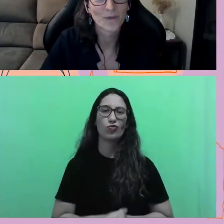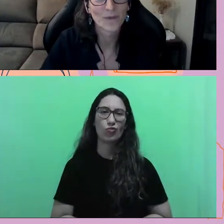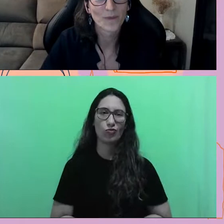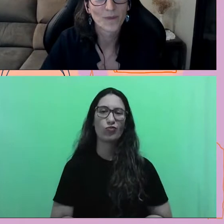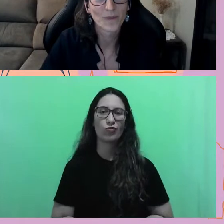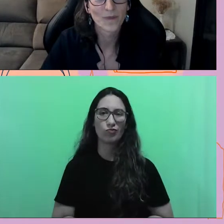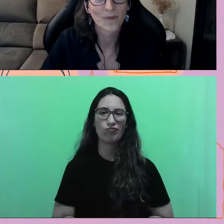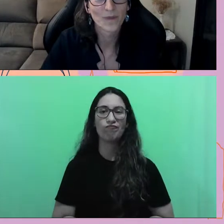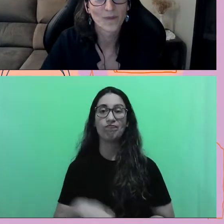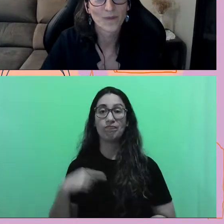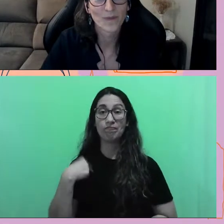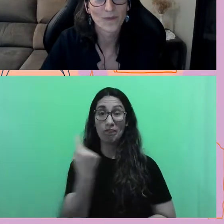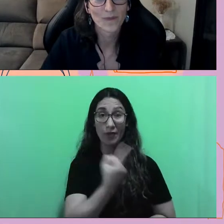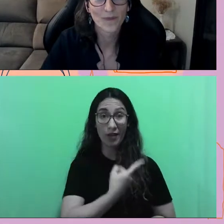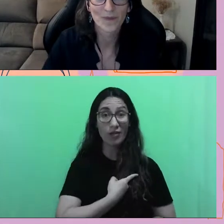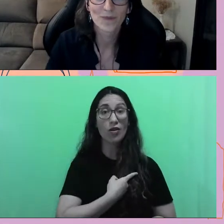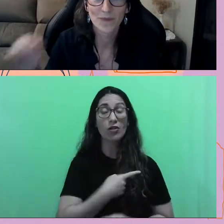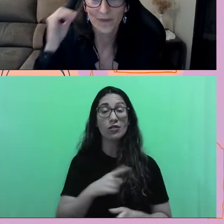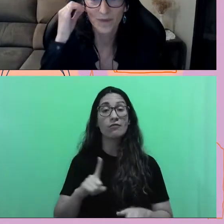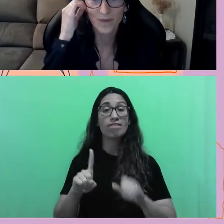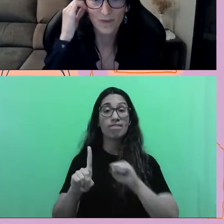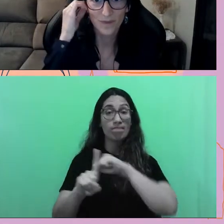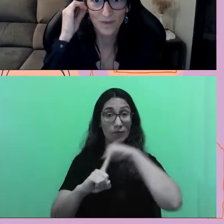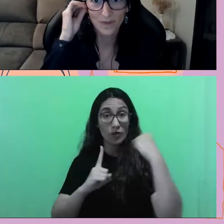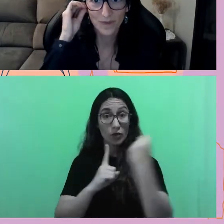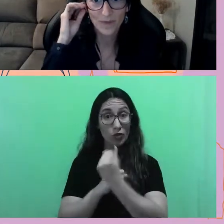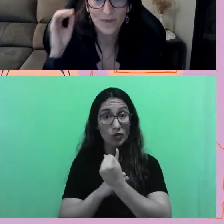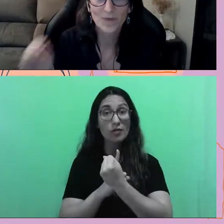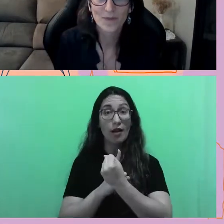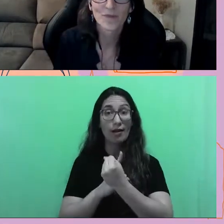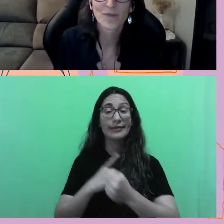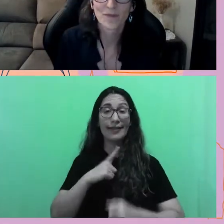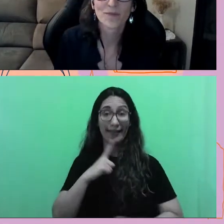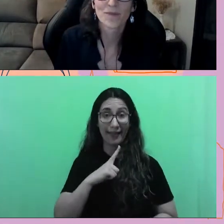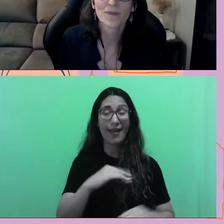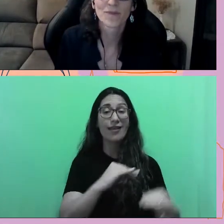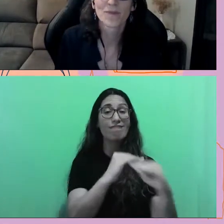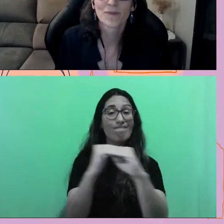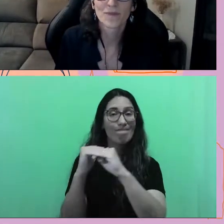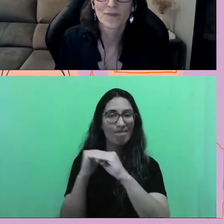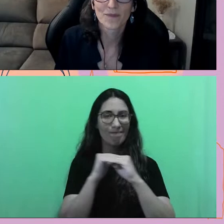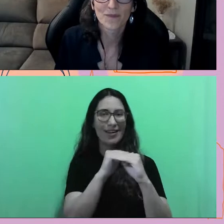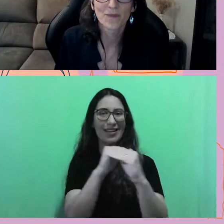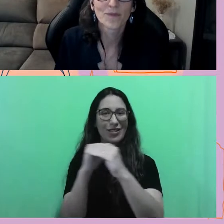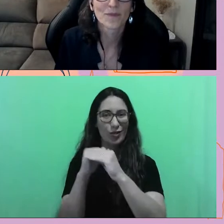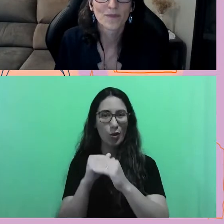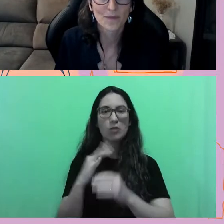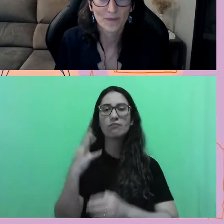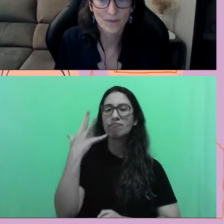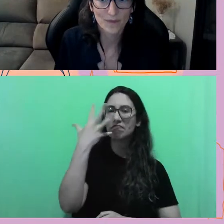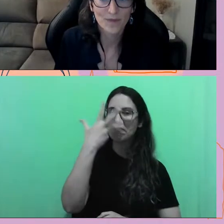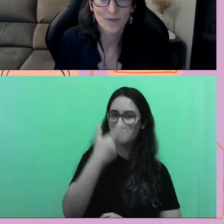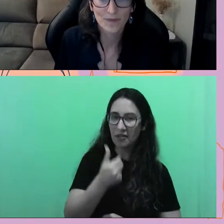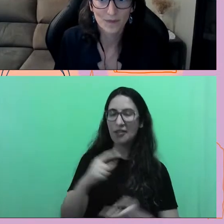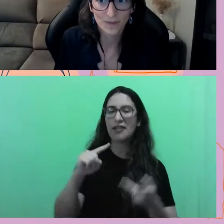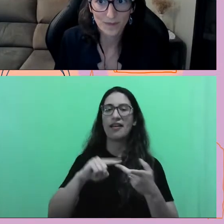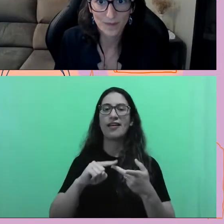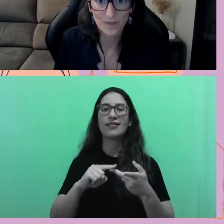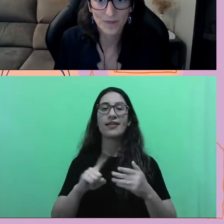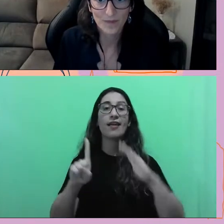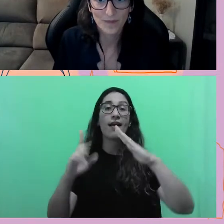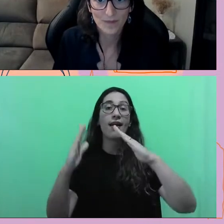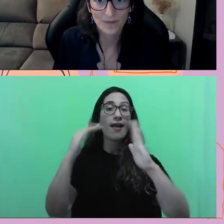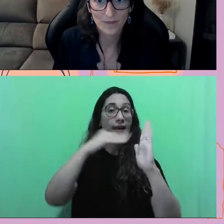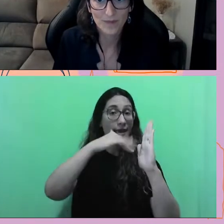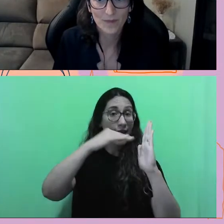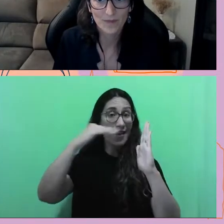A gente vive numa sociedade onde se criou padrões, né? Não só de beleza, mas de estética, para